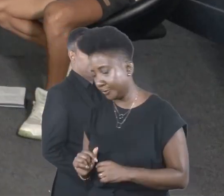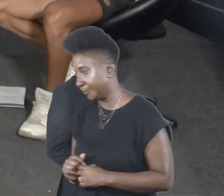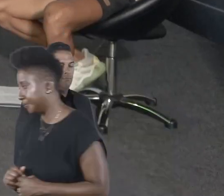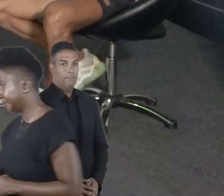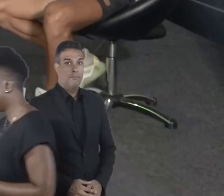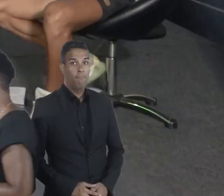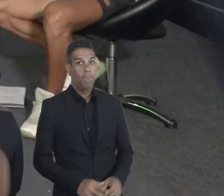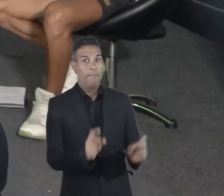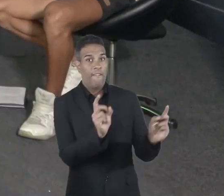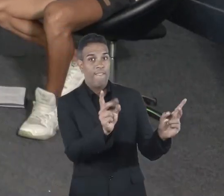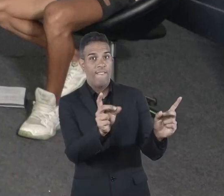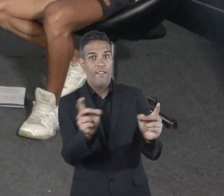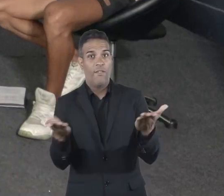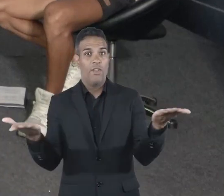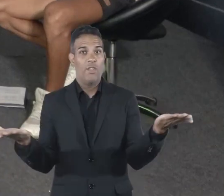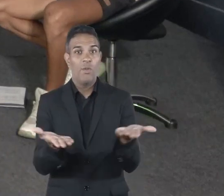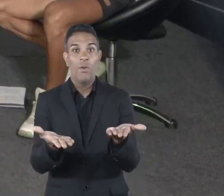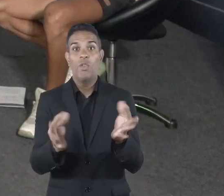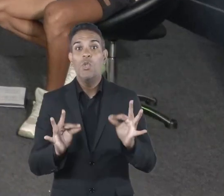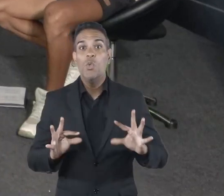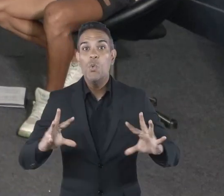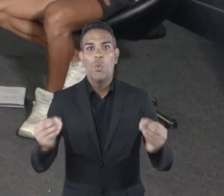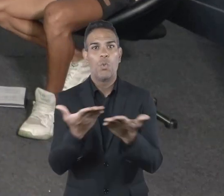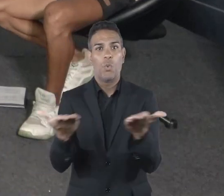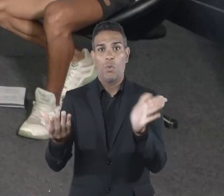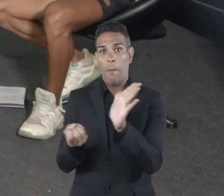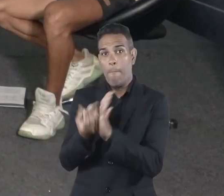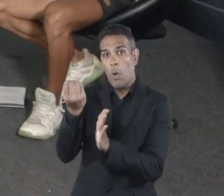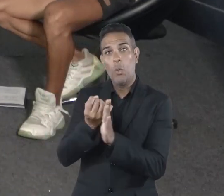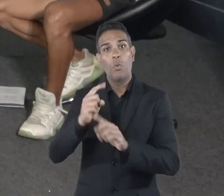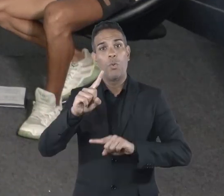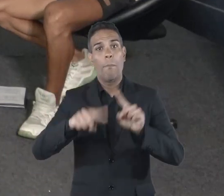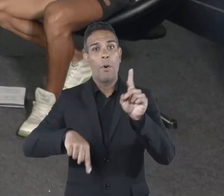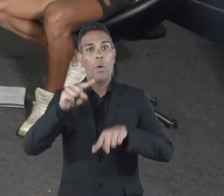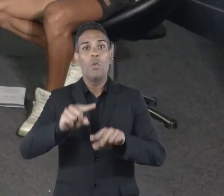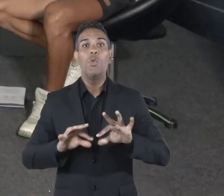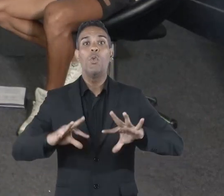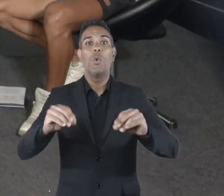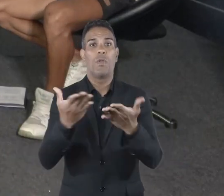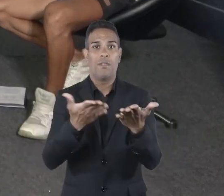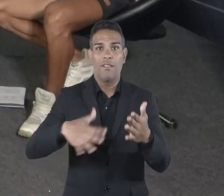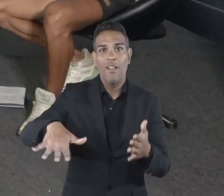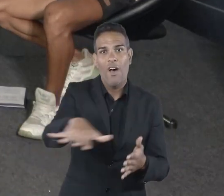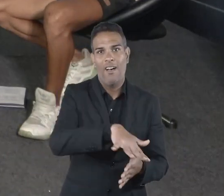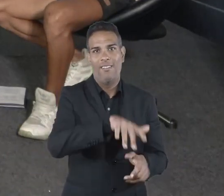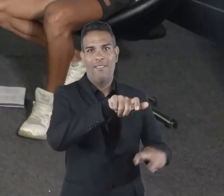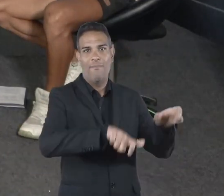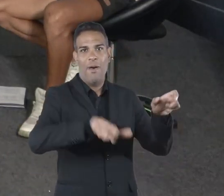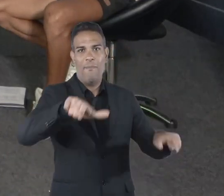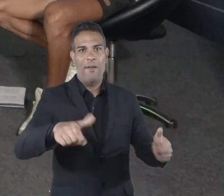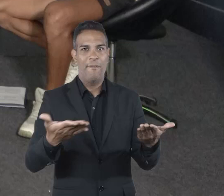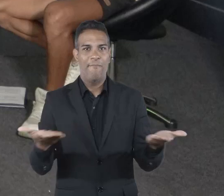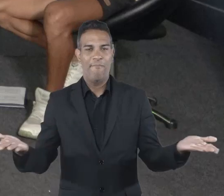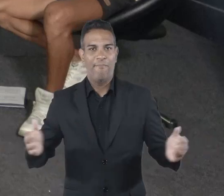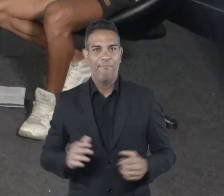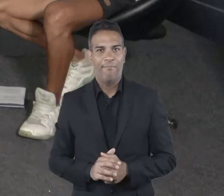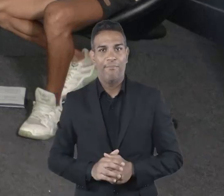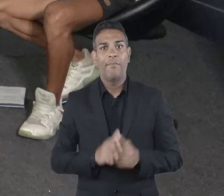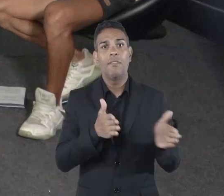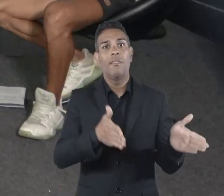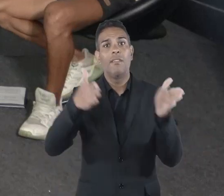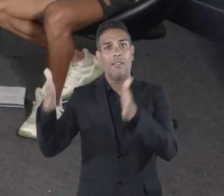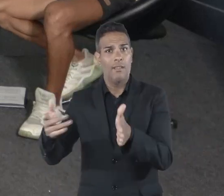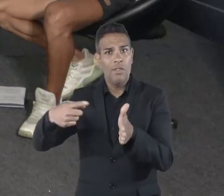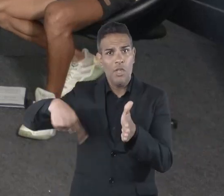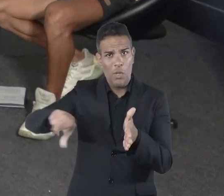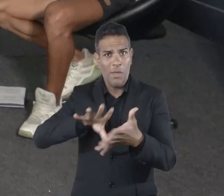você está se remunerando. Então, para a gente, as questões de venda, de produto, você fala muito, mesmo somos ONGs. Então,